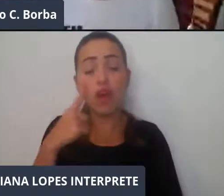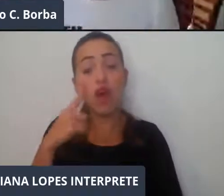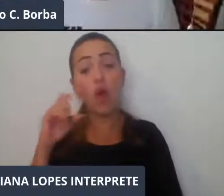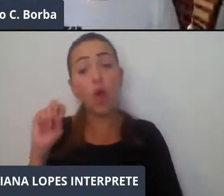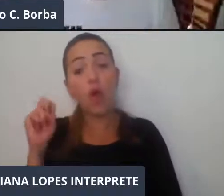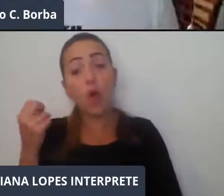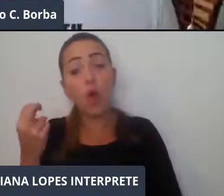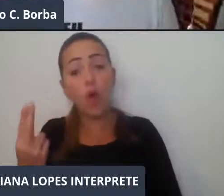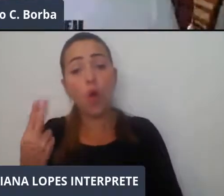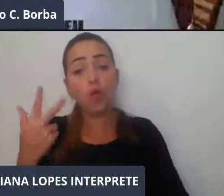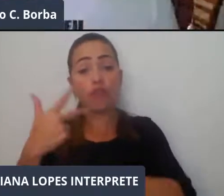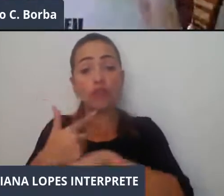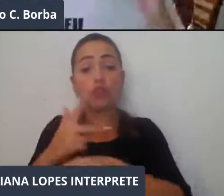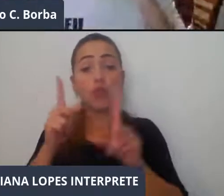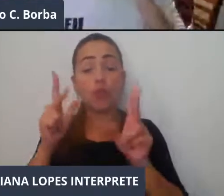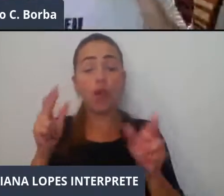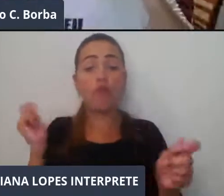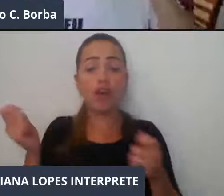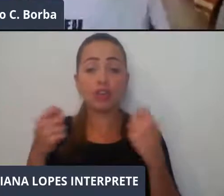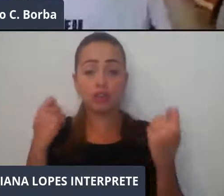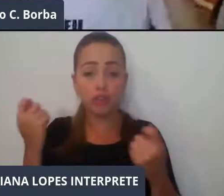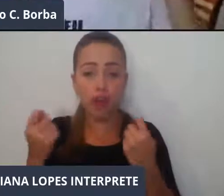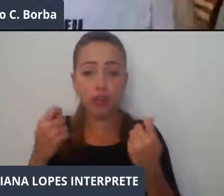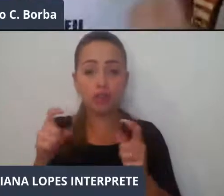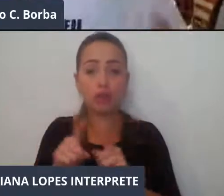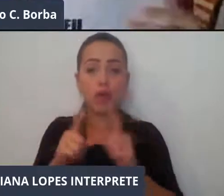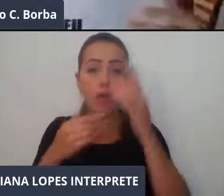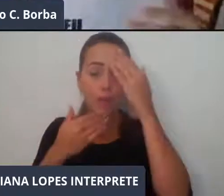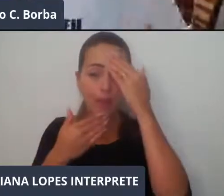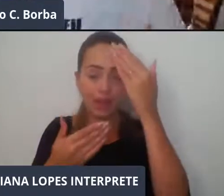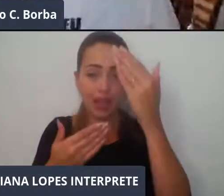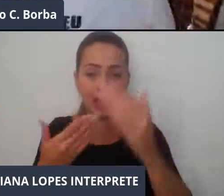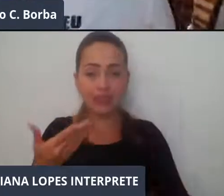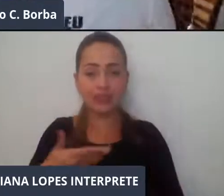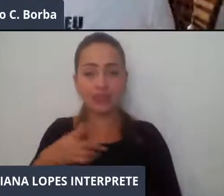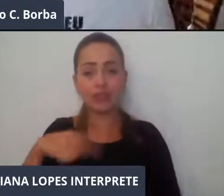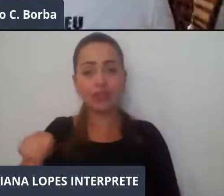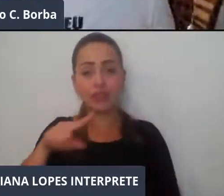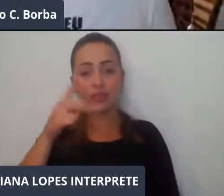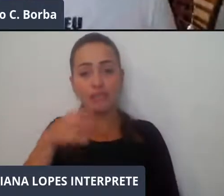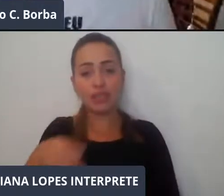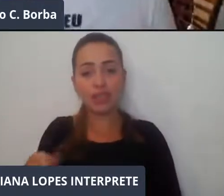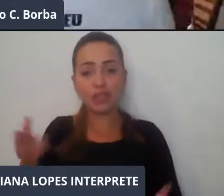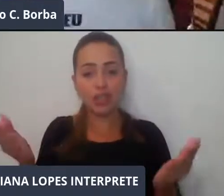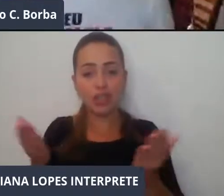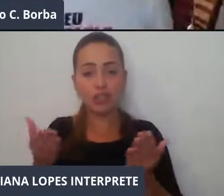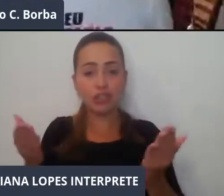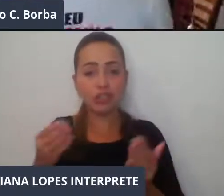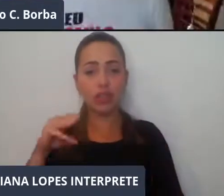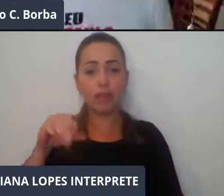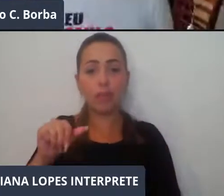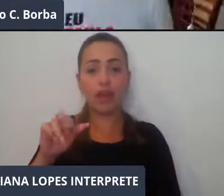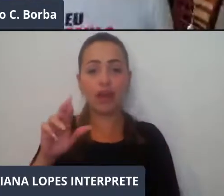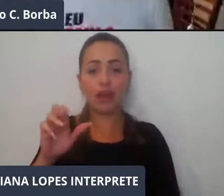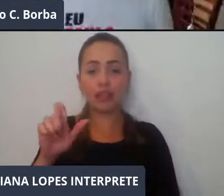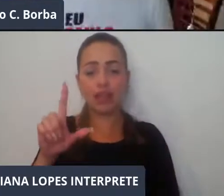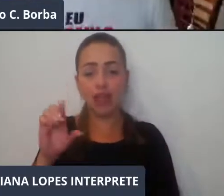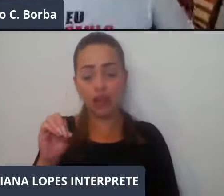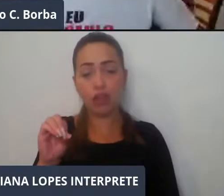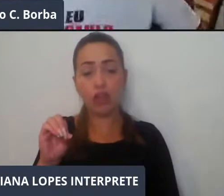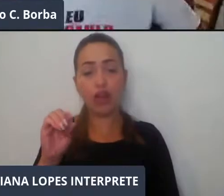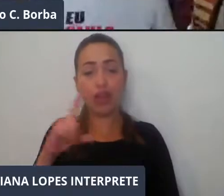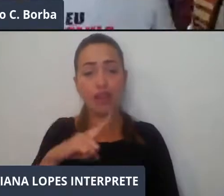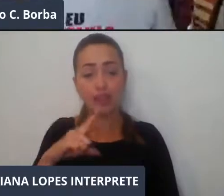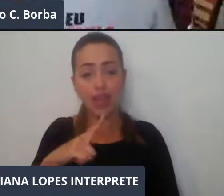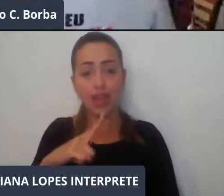um vídeo como esse do festival. E obrigado aí pelas palavras do nosso presidente atual, né, o Marcelo Bairral. Então, é isso, quer dizer, tem vídeos